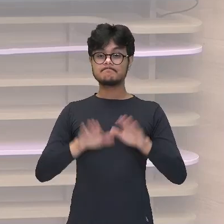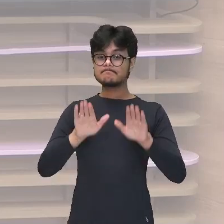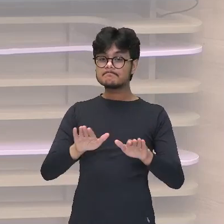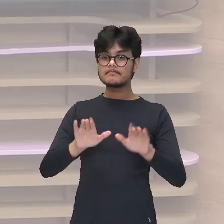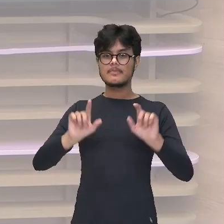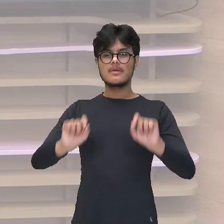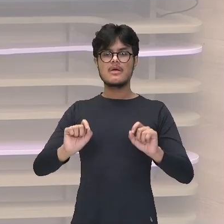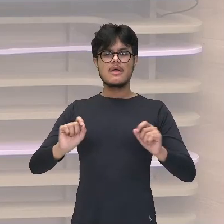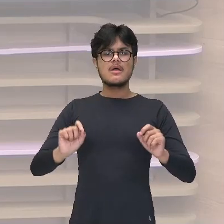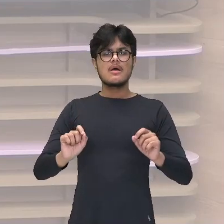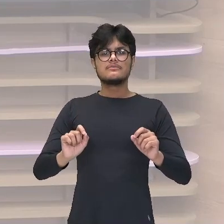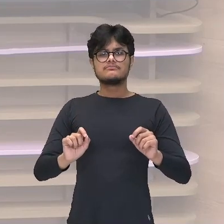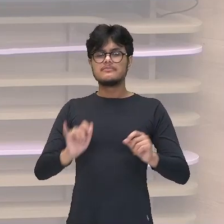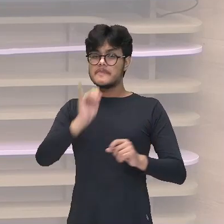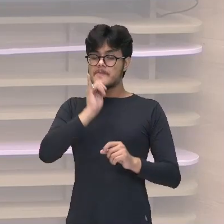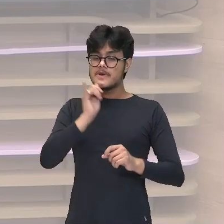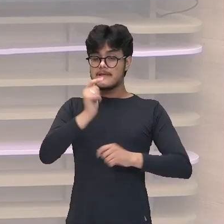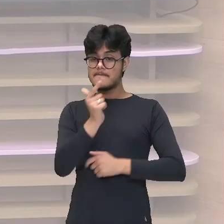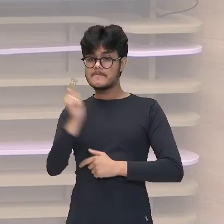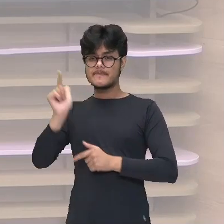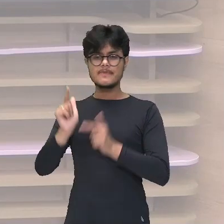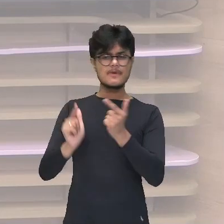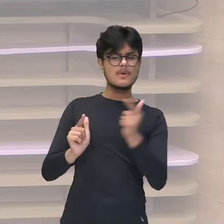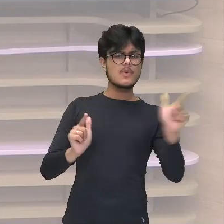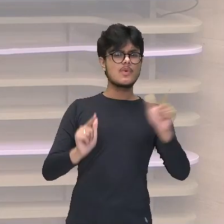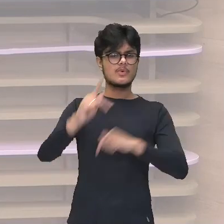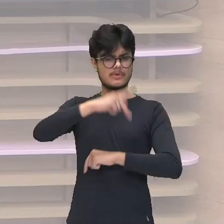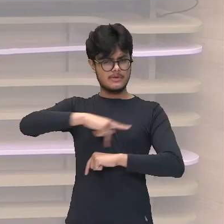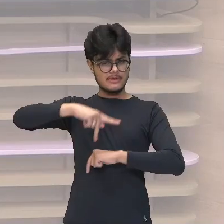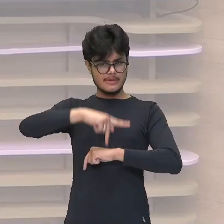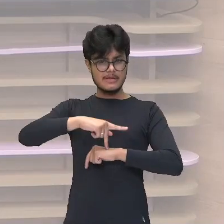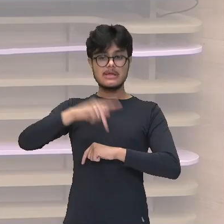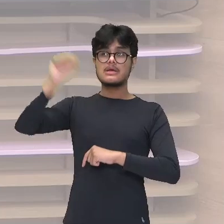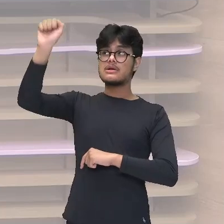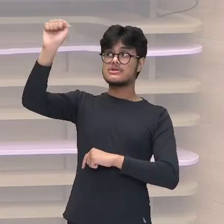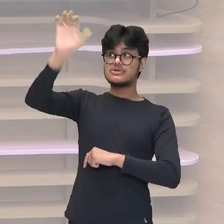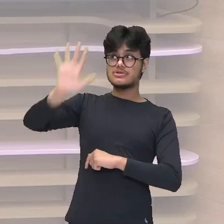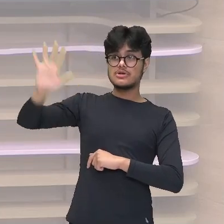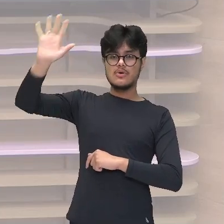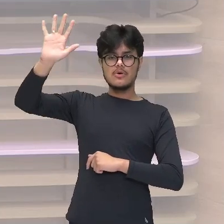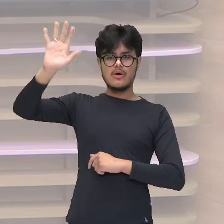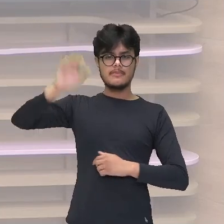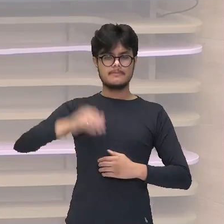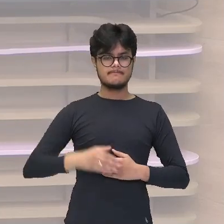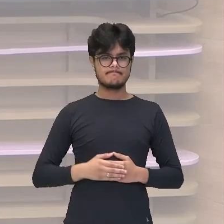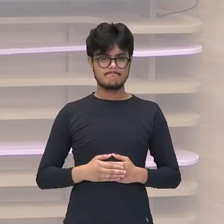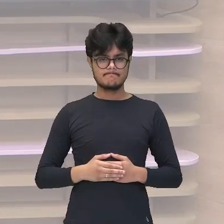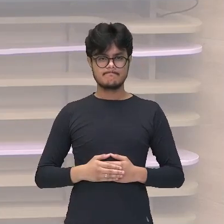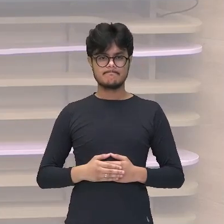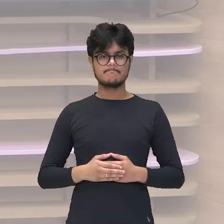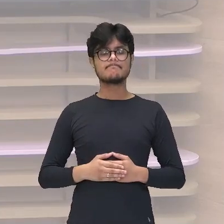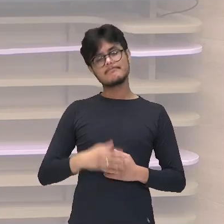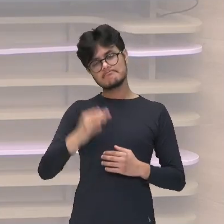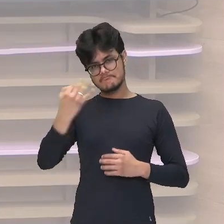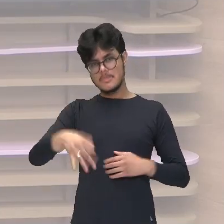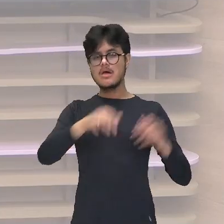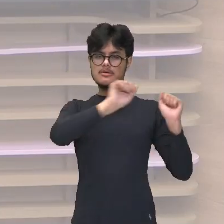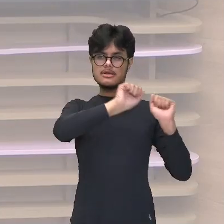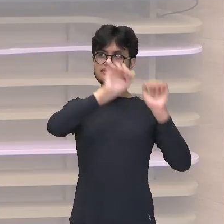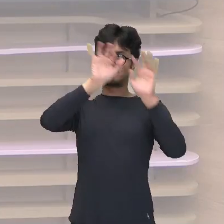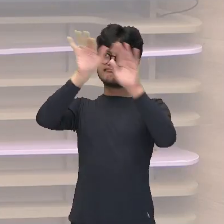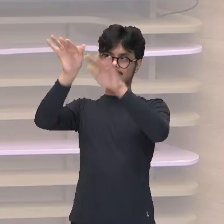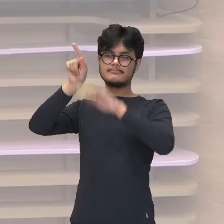também diversos outros países do continente europeu, observando esse fluxo migratório para